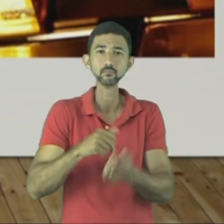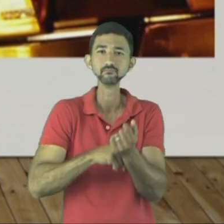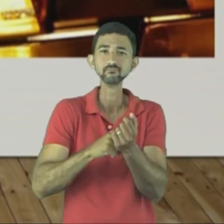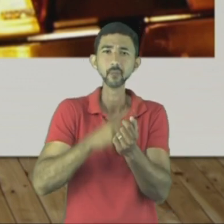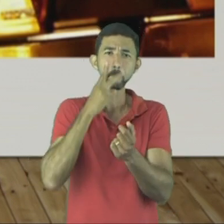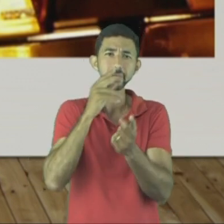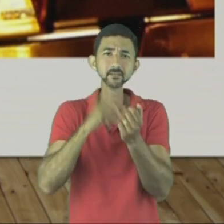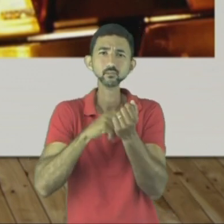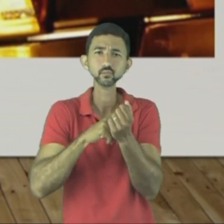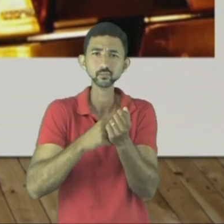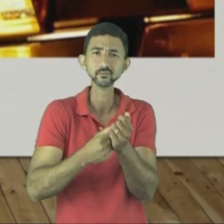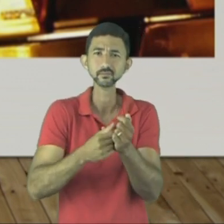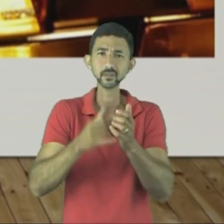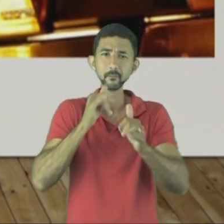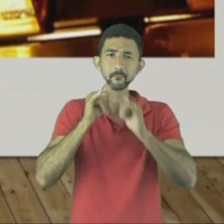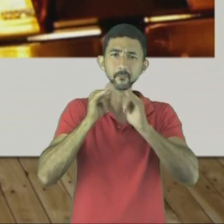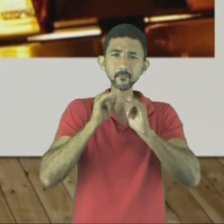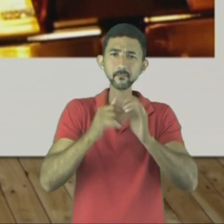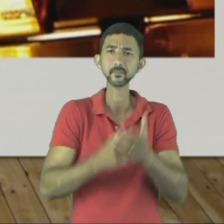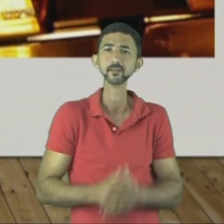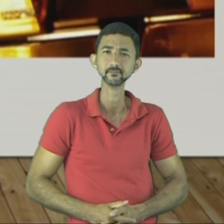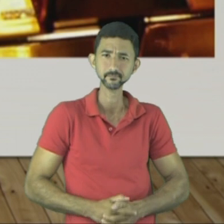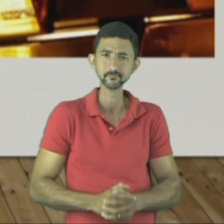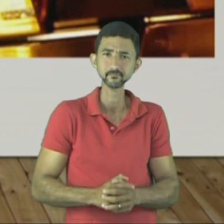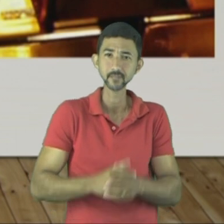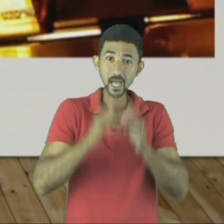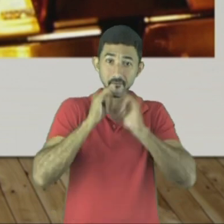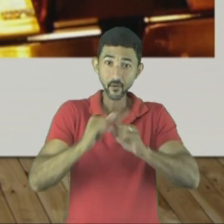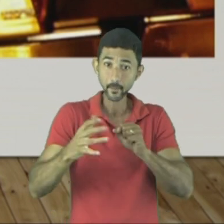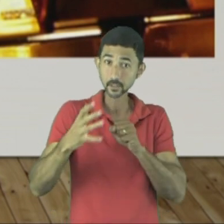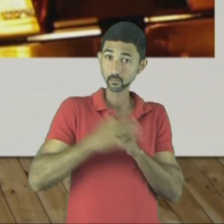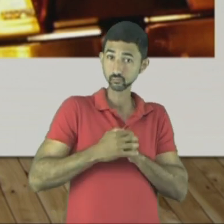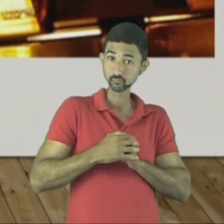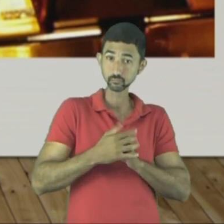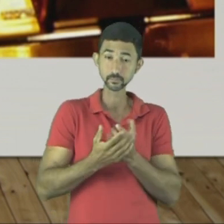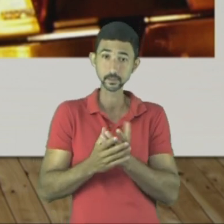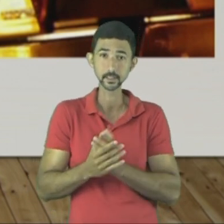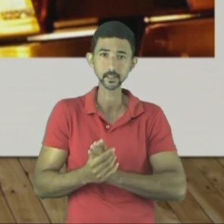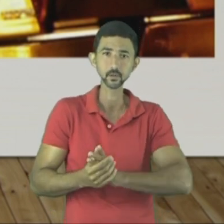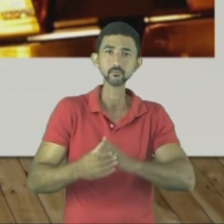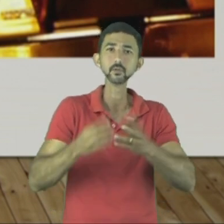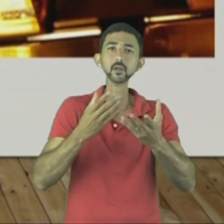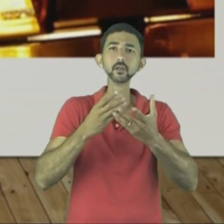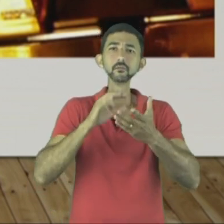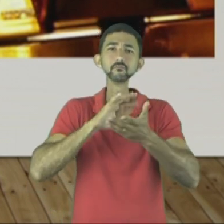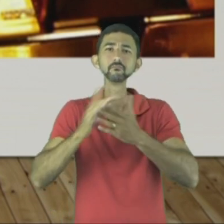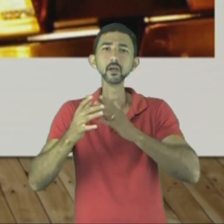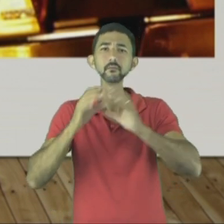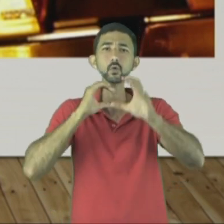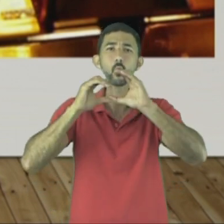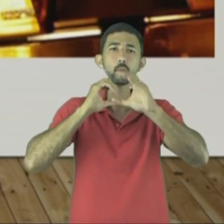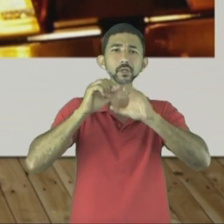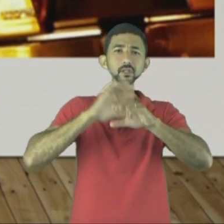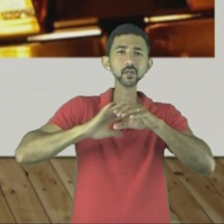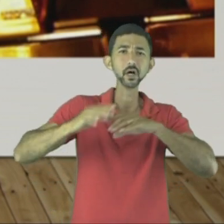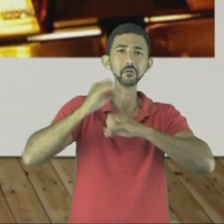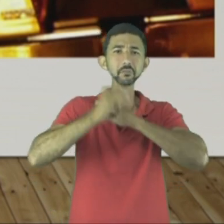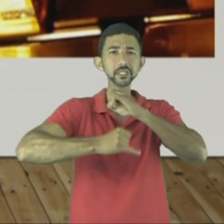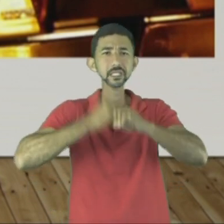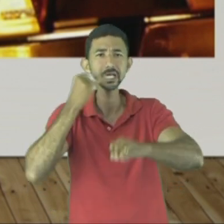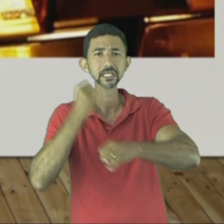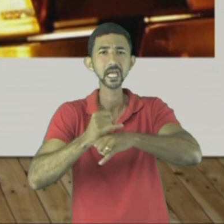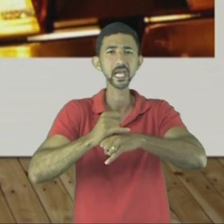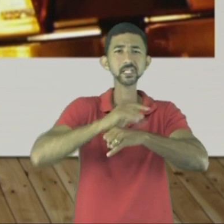de dados e informações sigilosas através de canais de comunicação. Então olha só aí